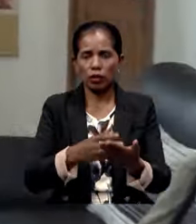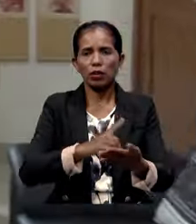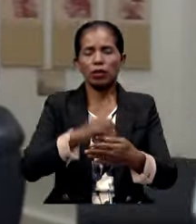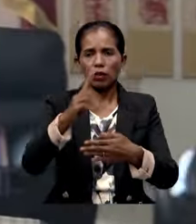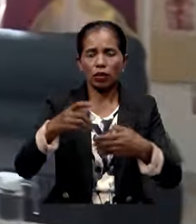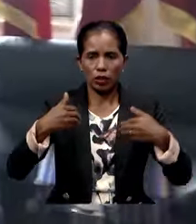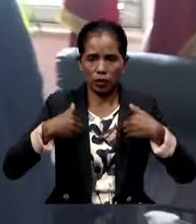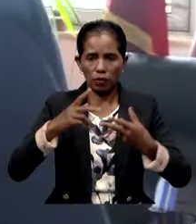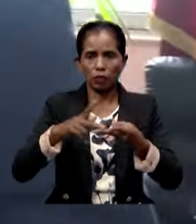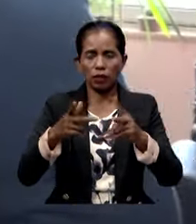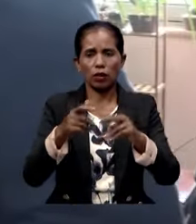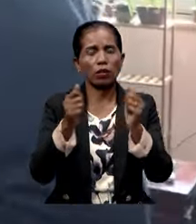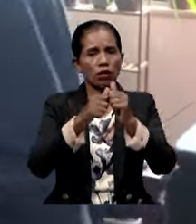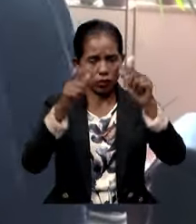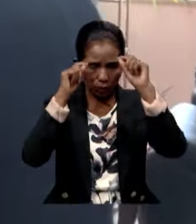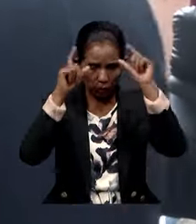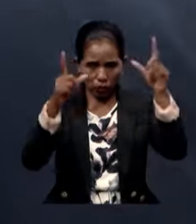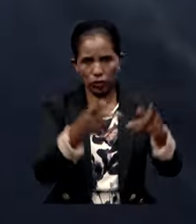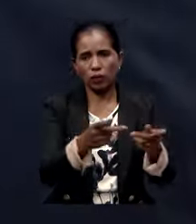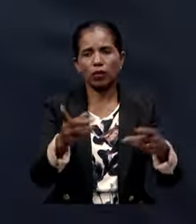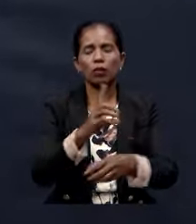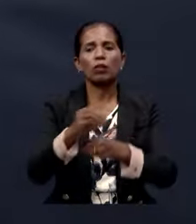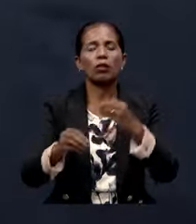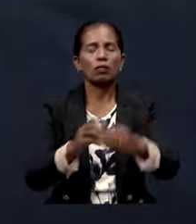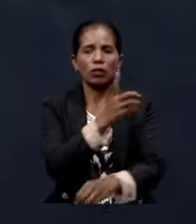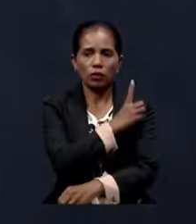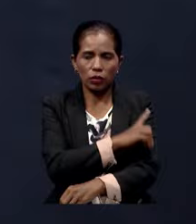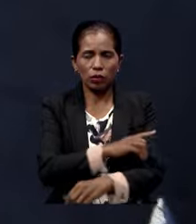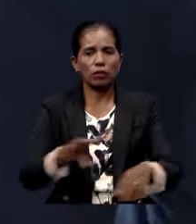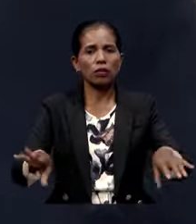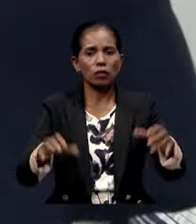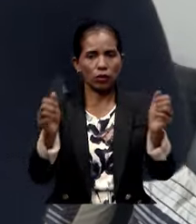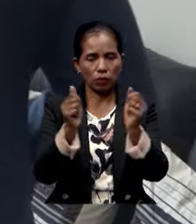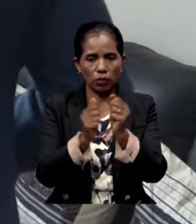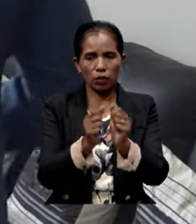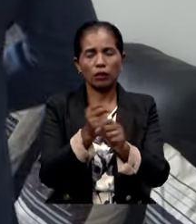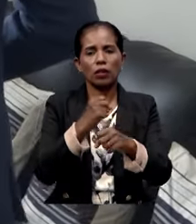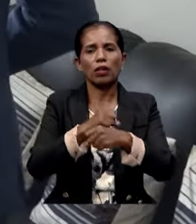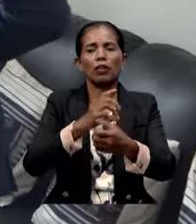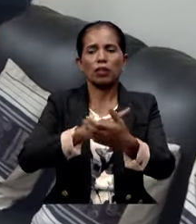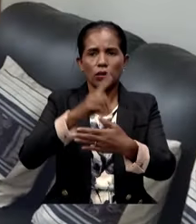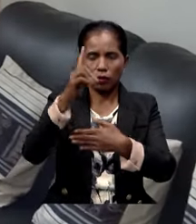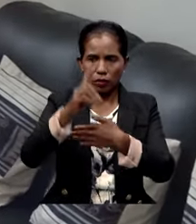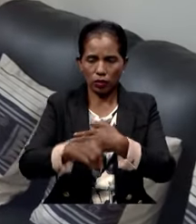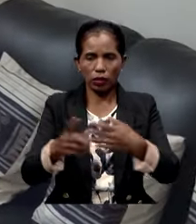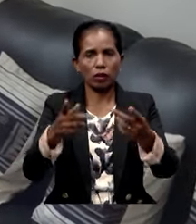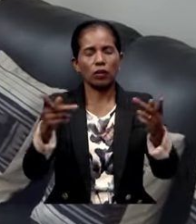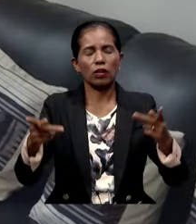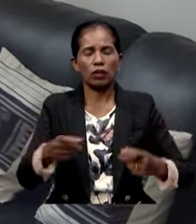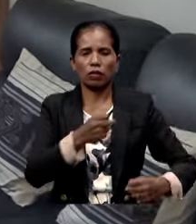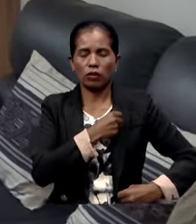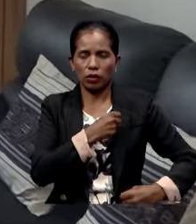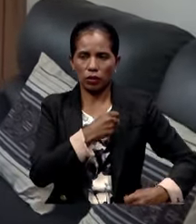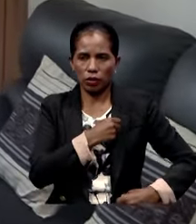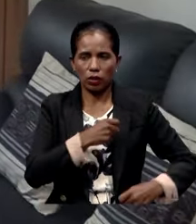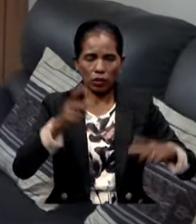Parceiro, Ilha Timor-Leste, Liu-Liu e a área de defesa Nian, ato serviço a mútuo, onde há o desenvolvimento e a falentil Força de